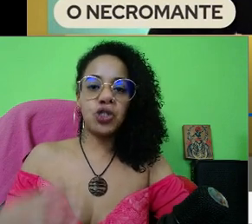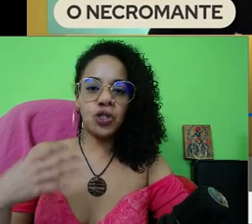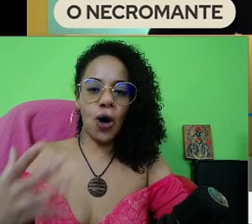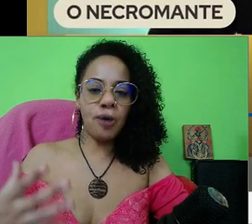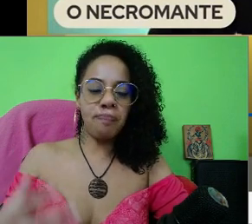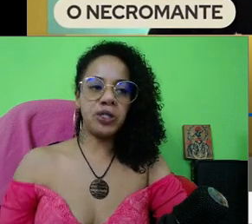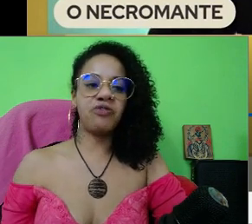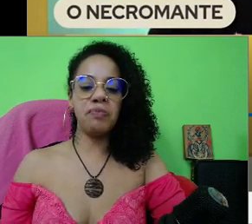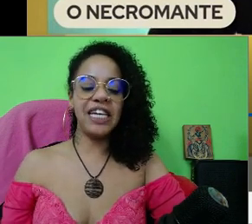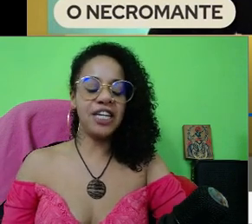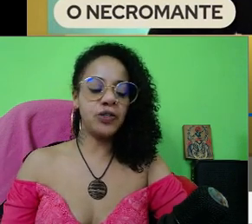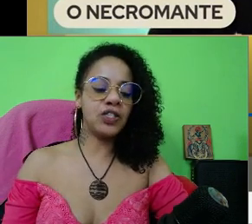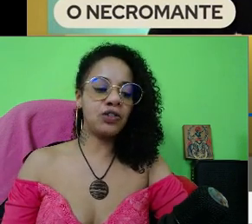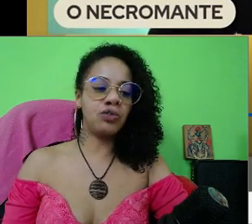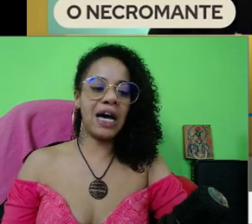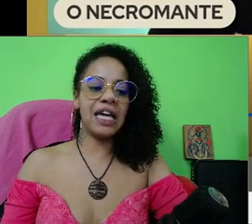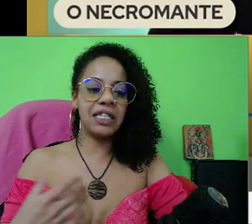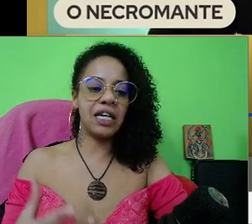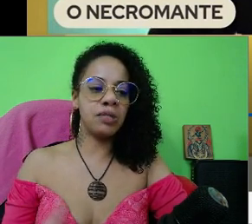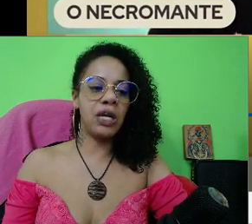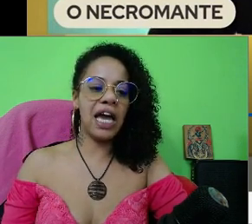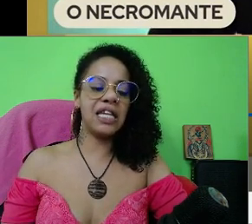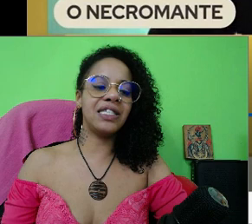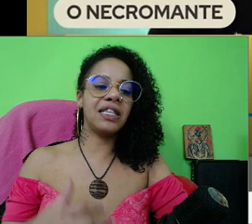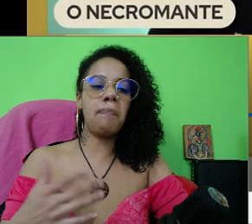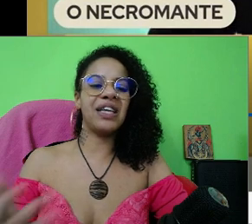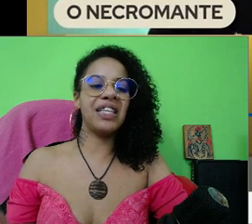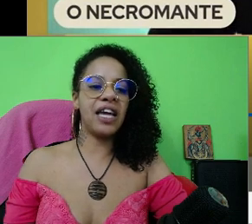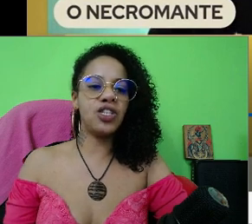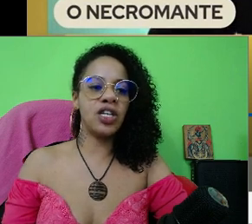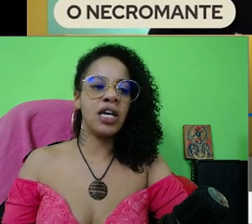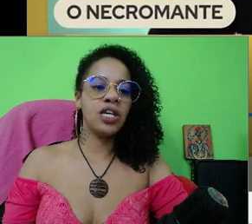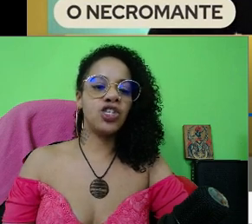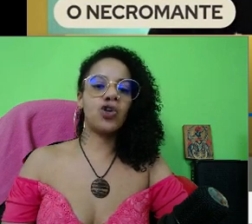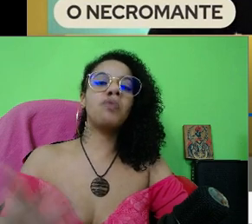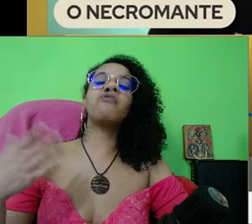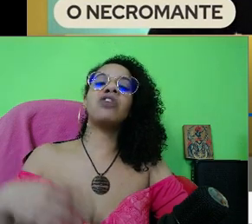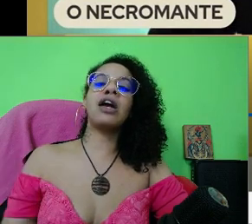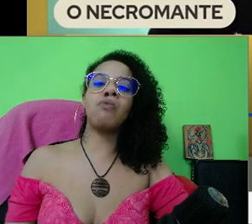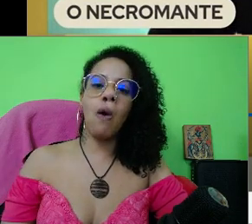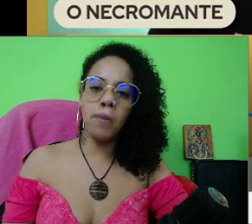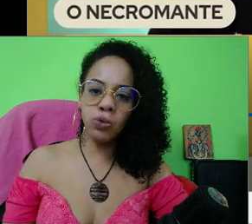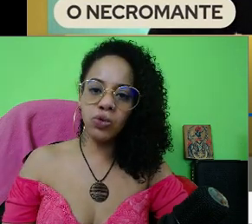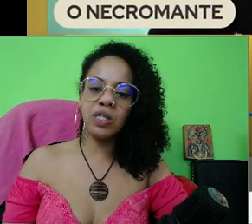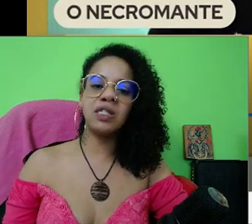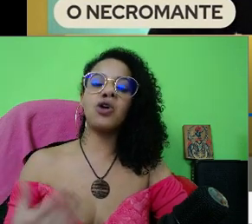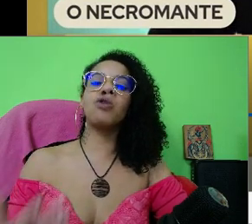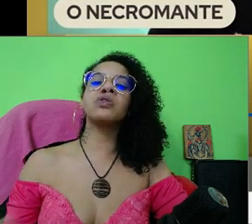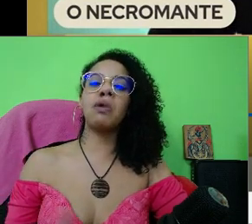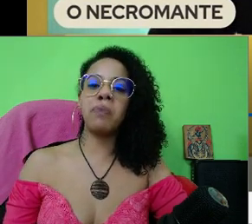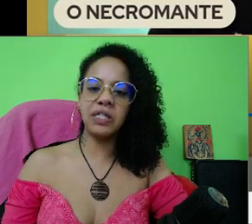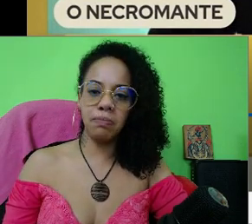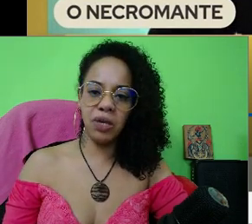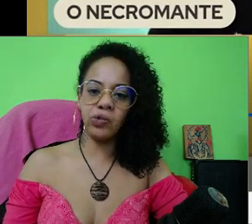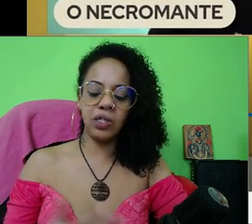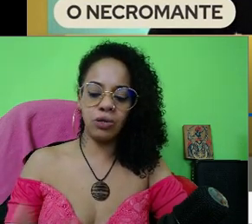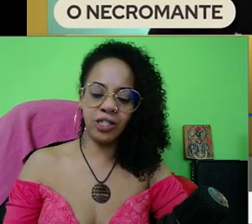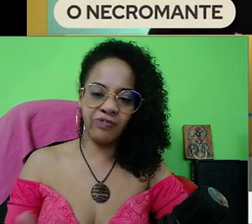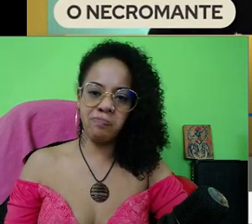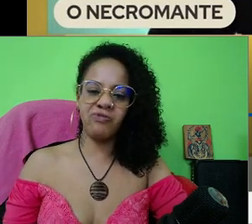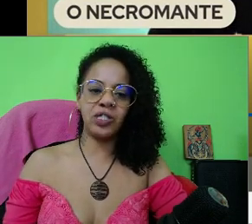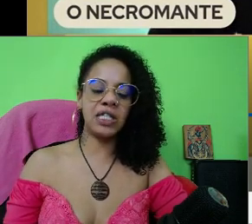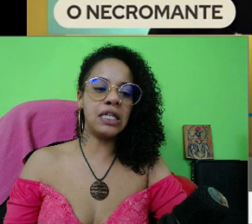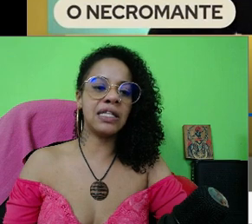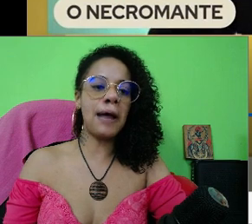dos corpos femininos e tudo mais e das mulheres Independente de como vieram ao mundo e sim como são percebidos